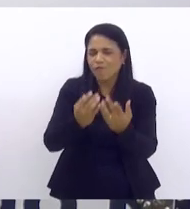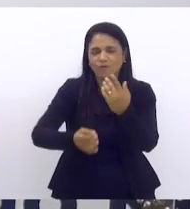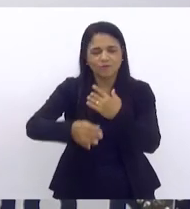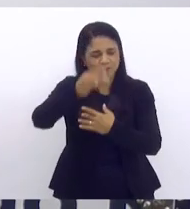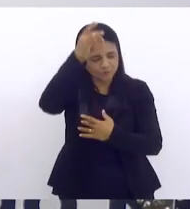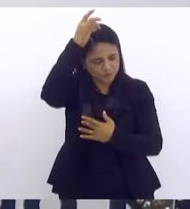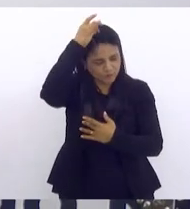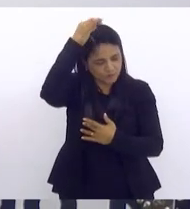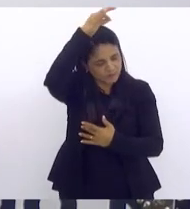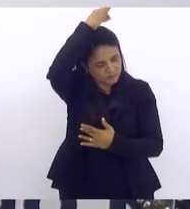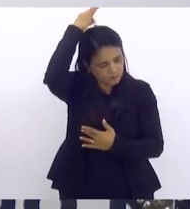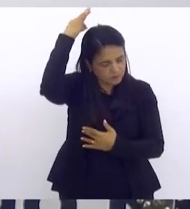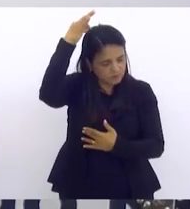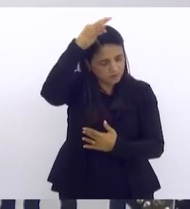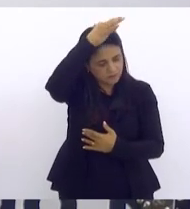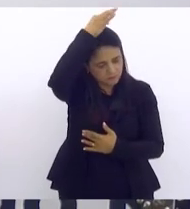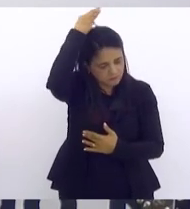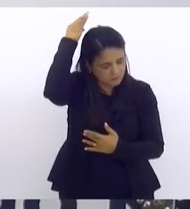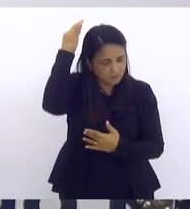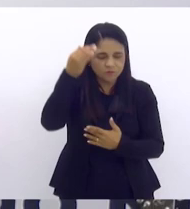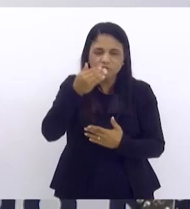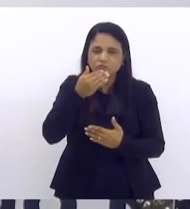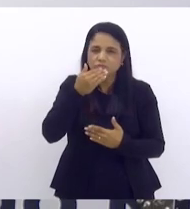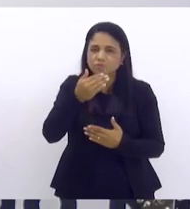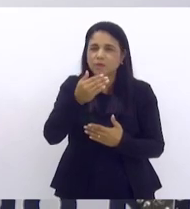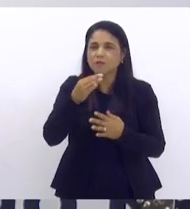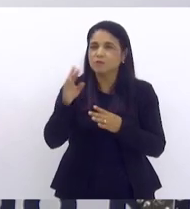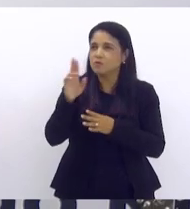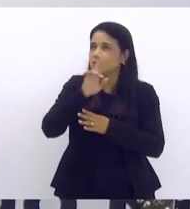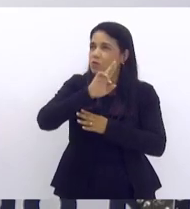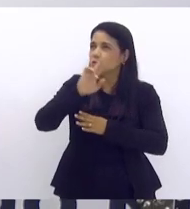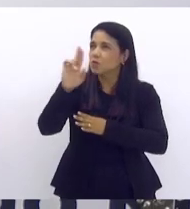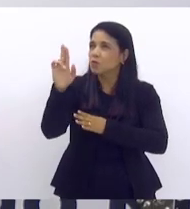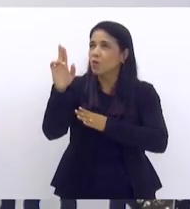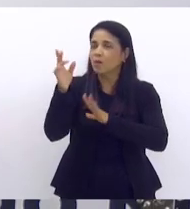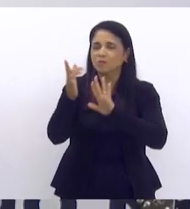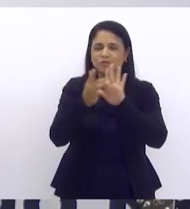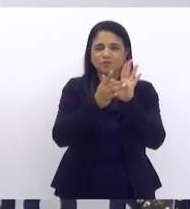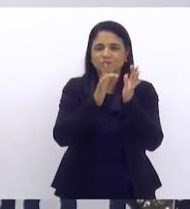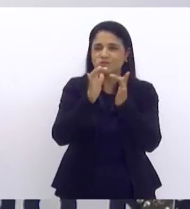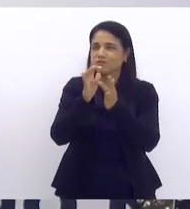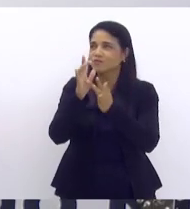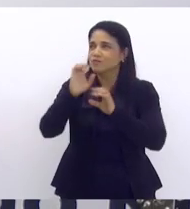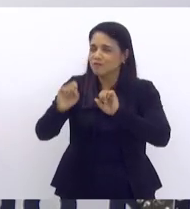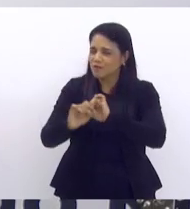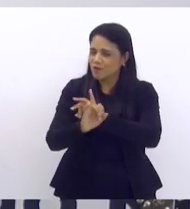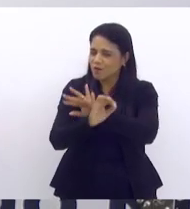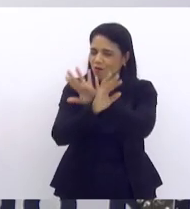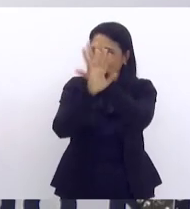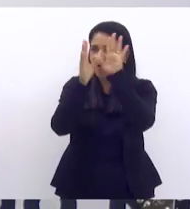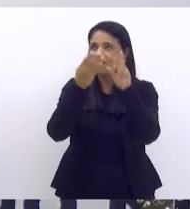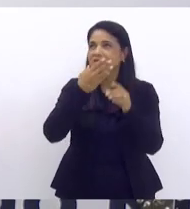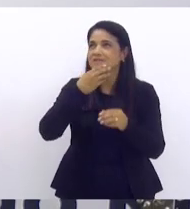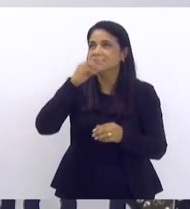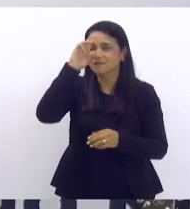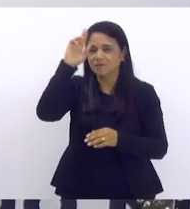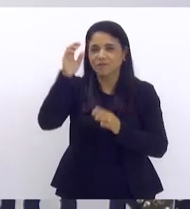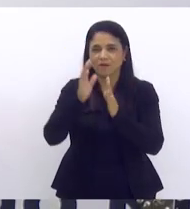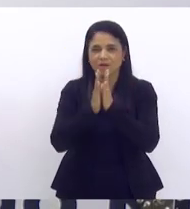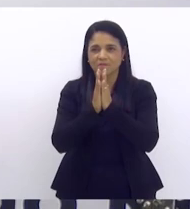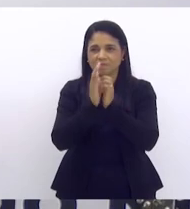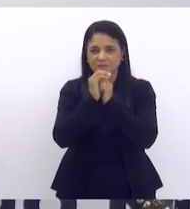Espírito Santo. Tudo isso nós te pedimos em teu nome e para a tua glória, Senhor. Amém.